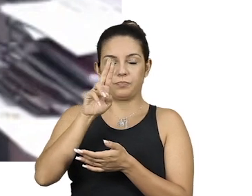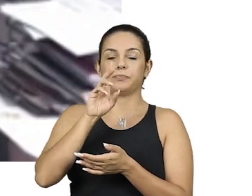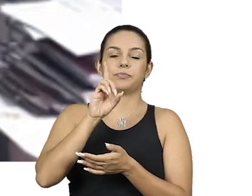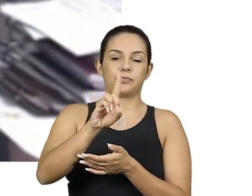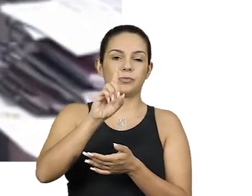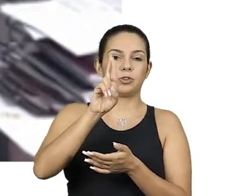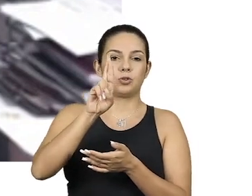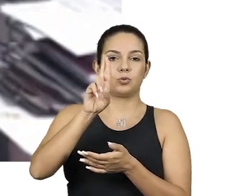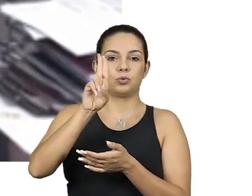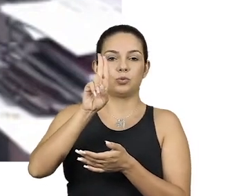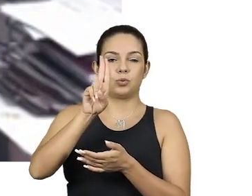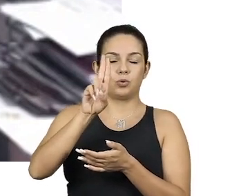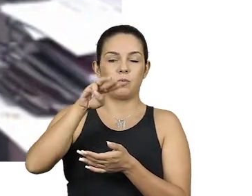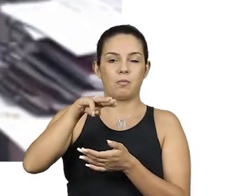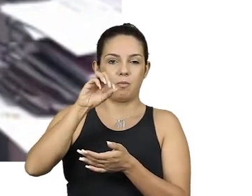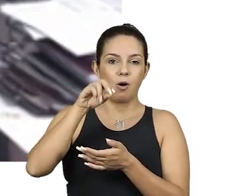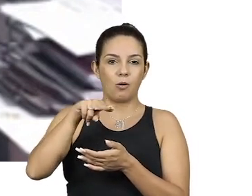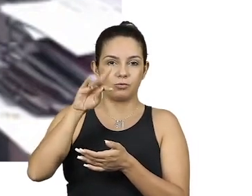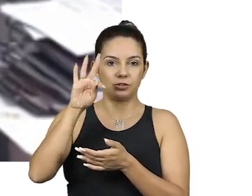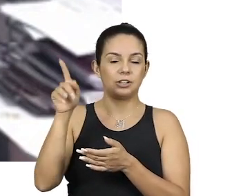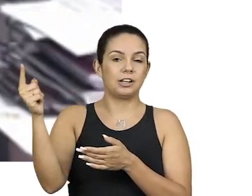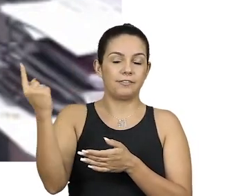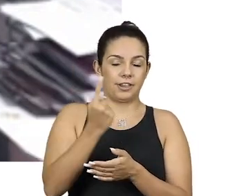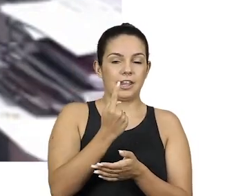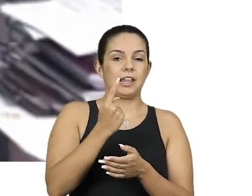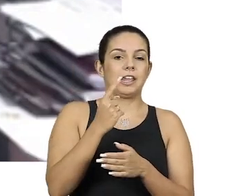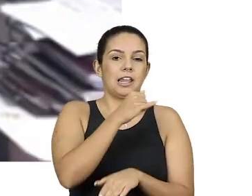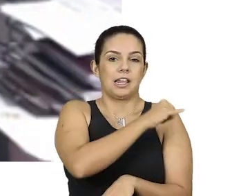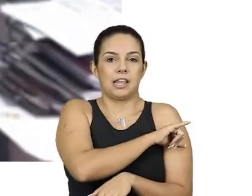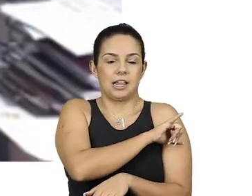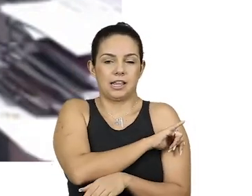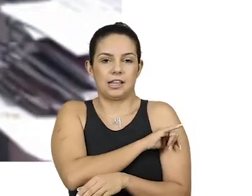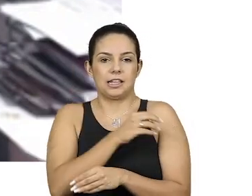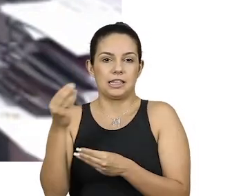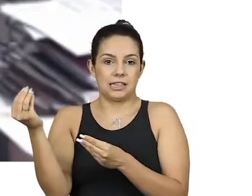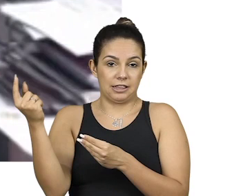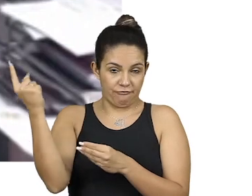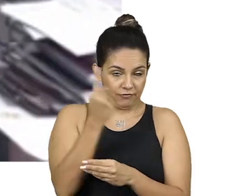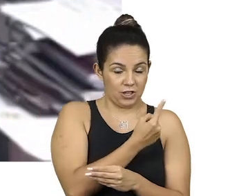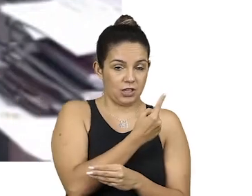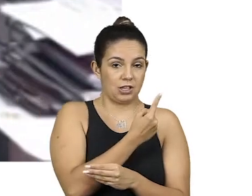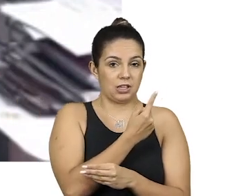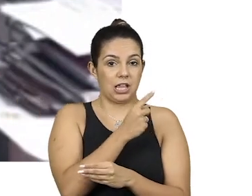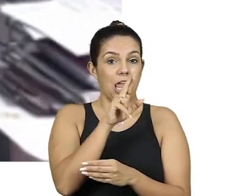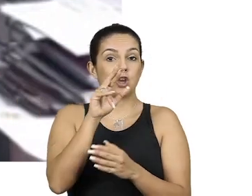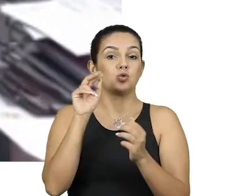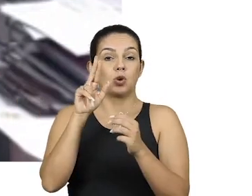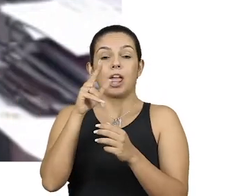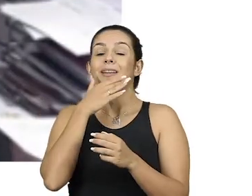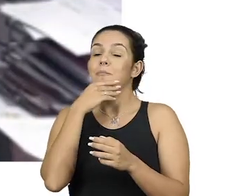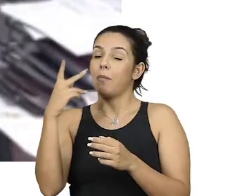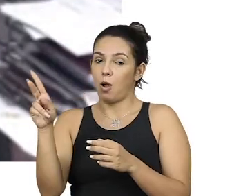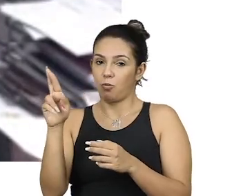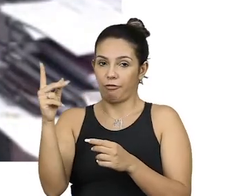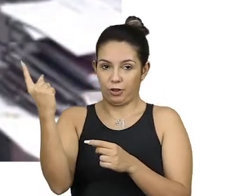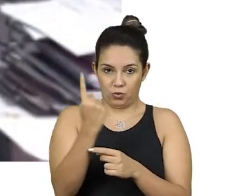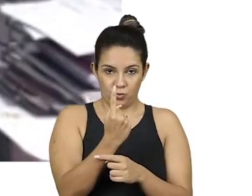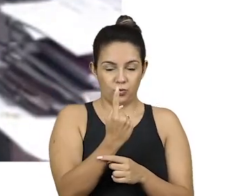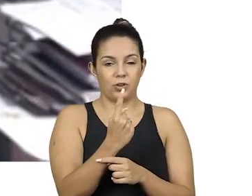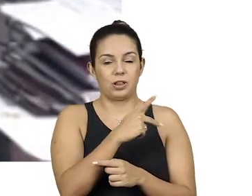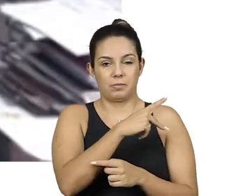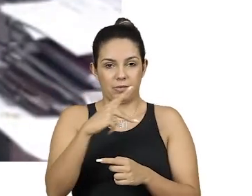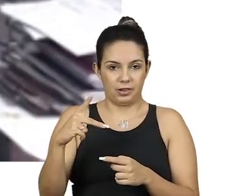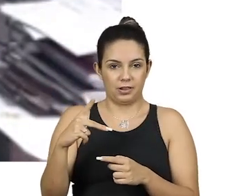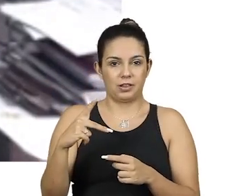eu lembro que ele veio ao Rio trazido pelo irmão, Carlos Santana, que foi presidente